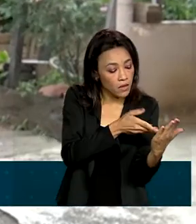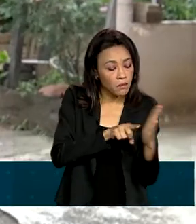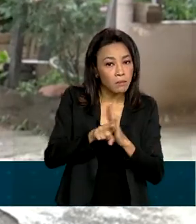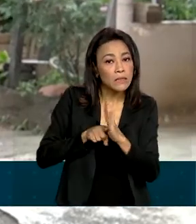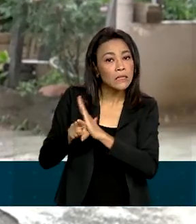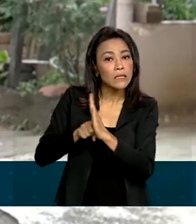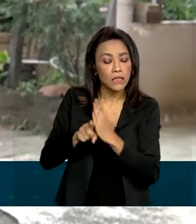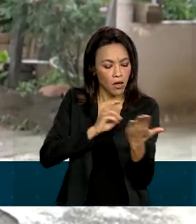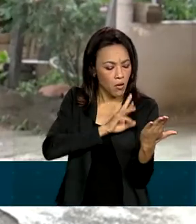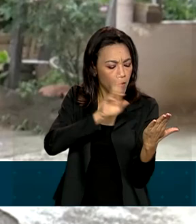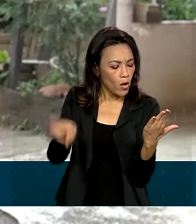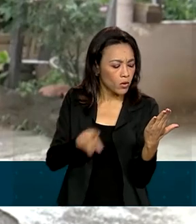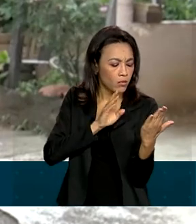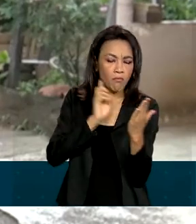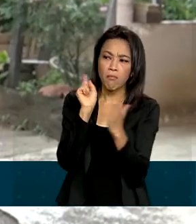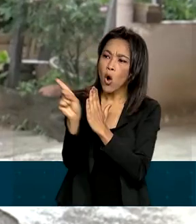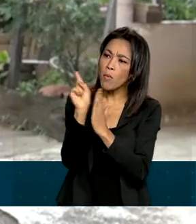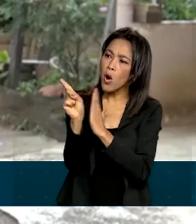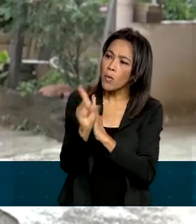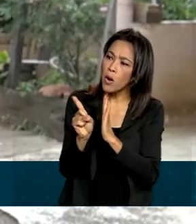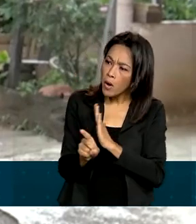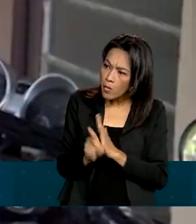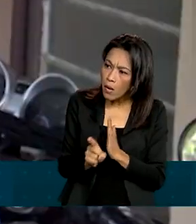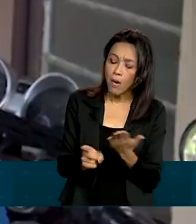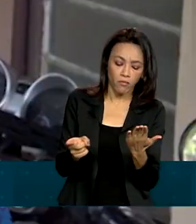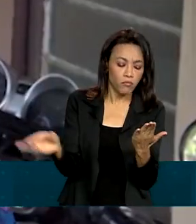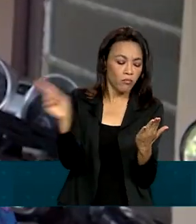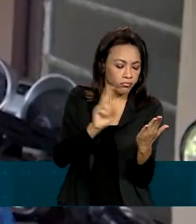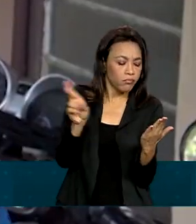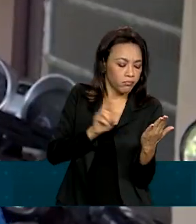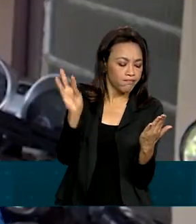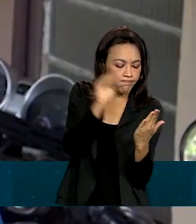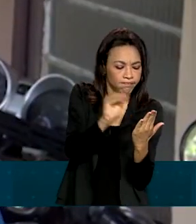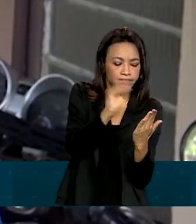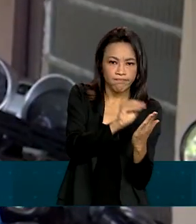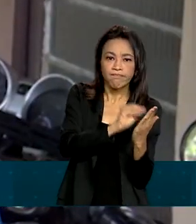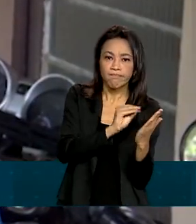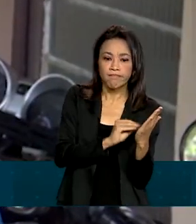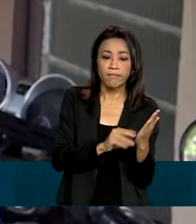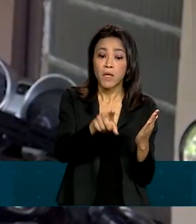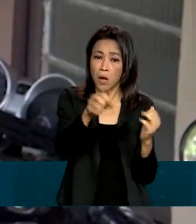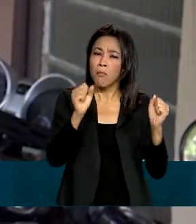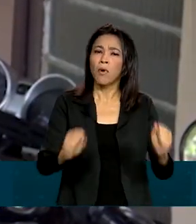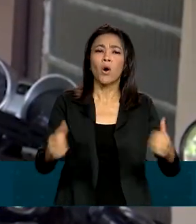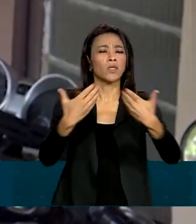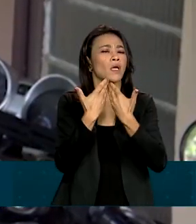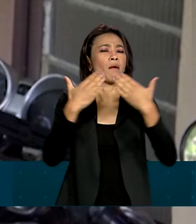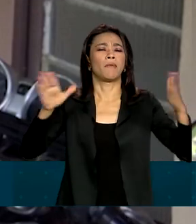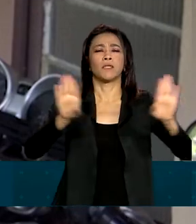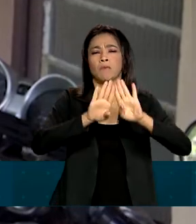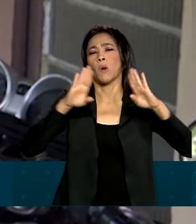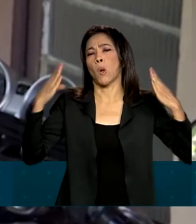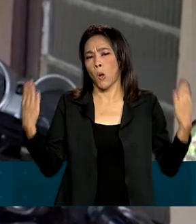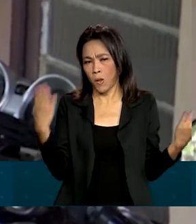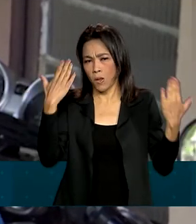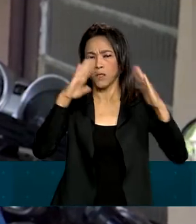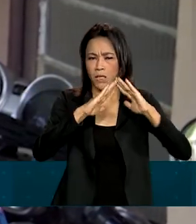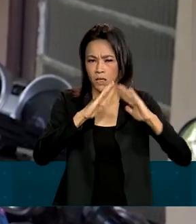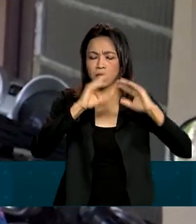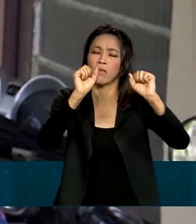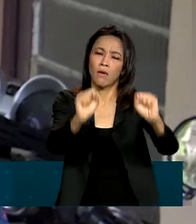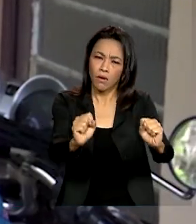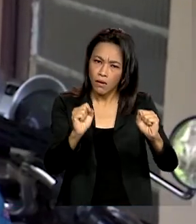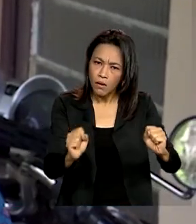forma que o recenseador é faz a pergunta as pessoas pode abrir as portas pode receber eles que